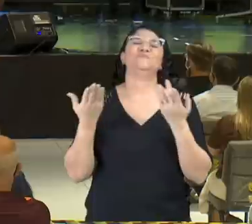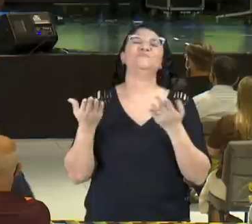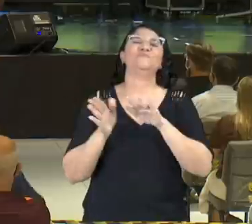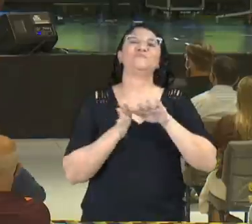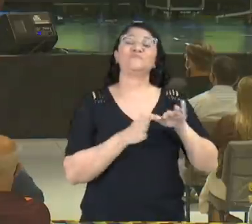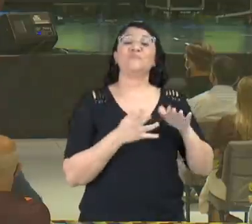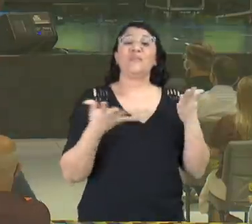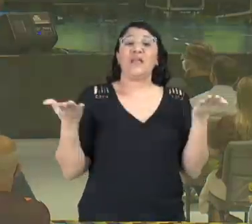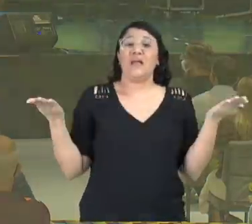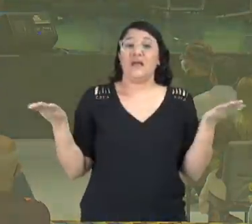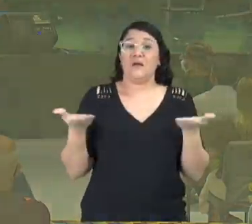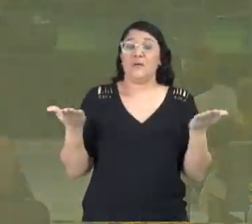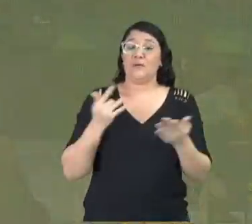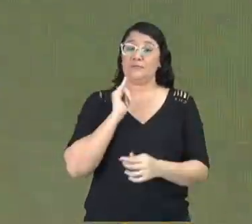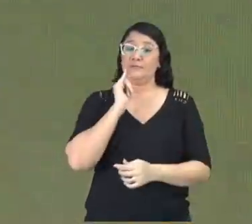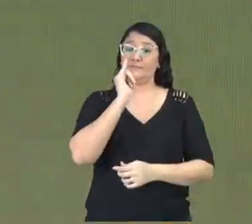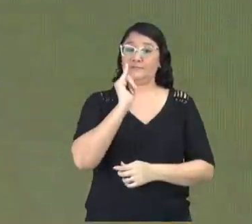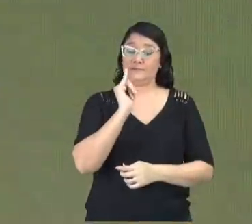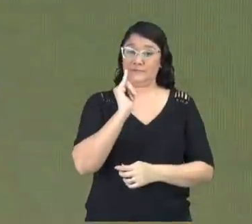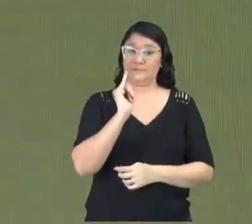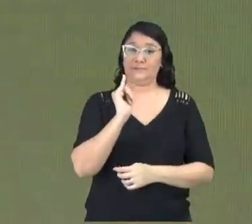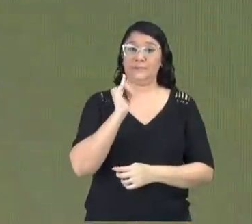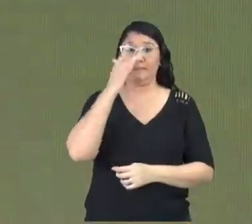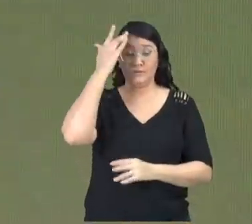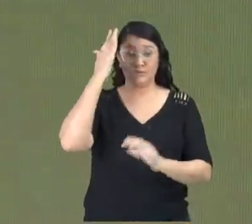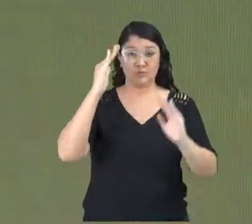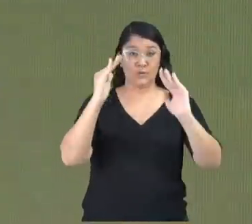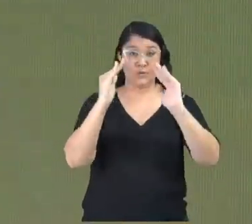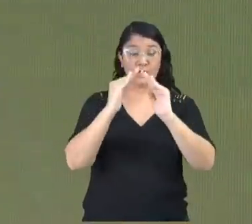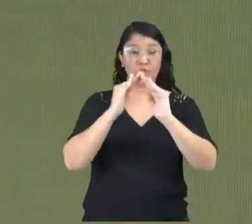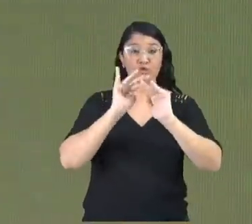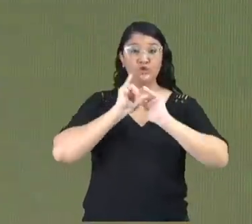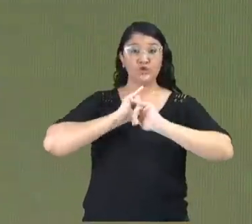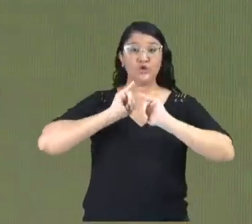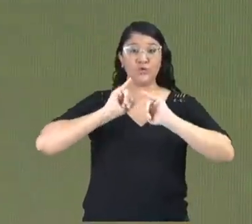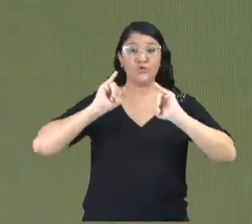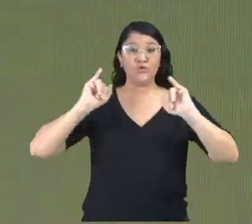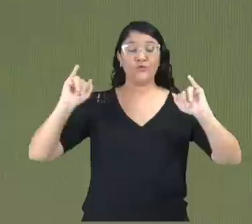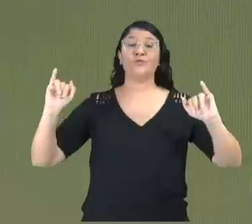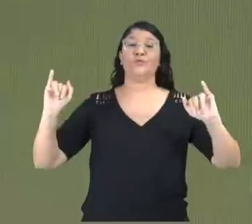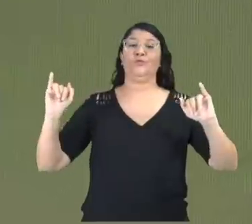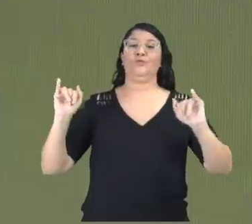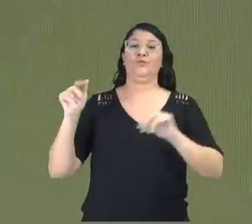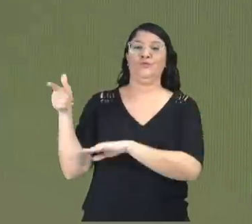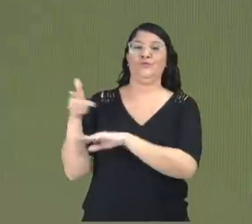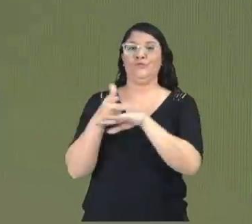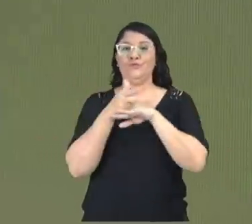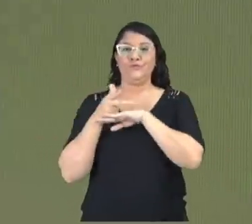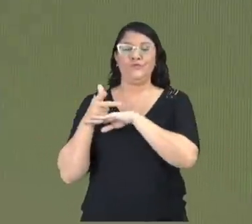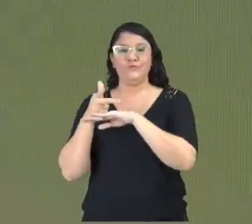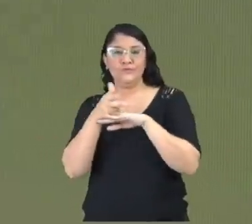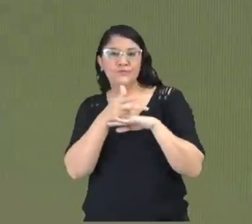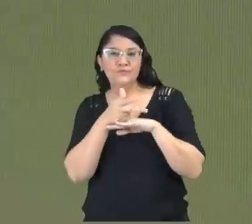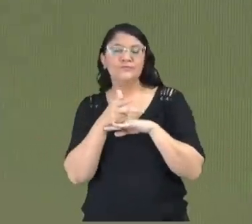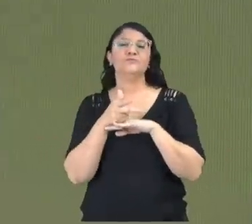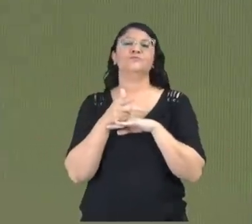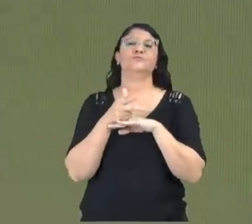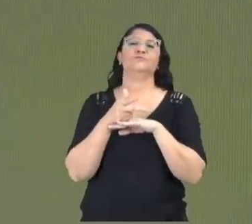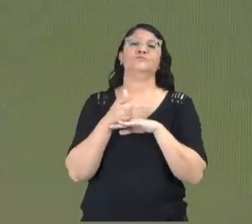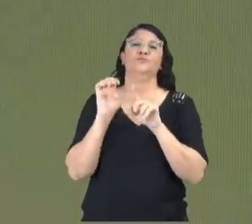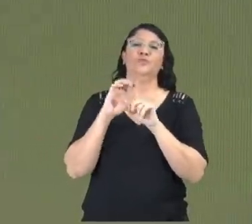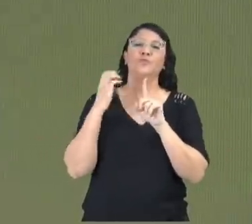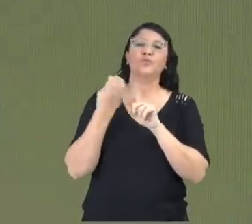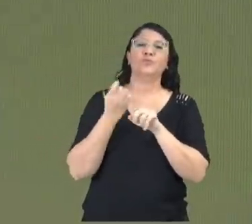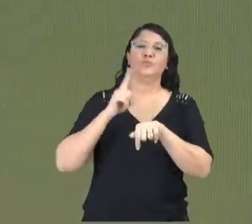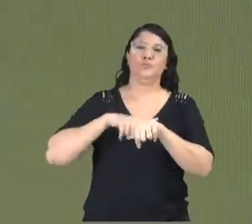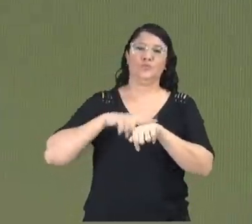falar mais uma vez para quem está em casa. Quem está em casa, divulga o vídeo, divulga o que nós estamos fazendo aqui também, o culto desse momento,